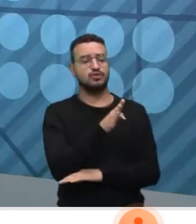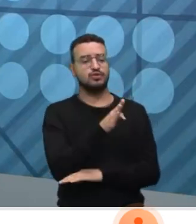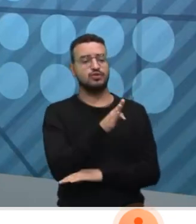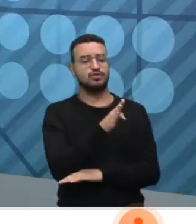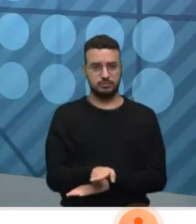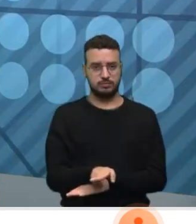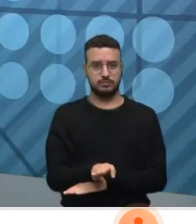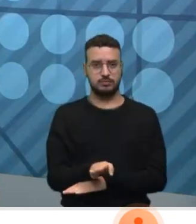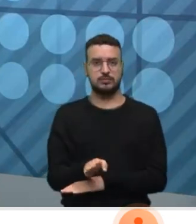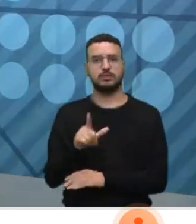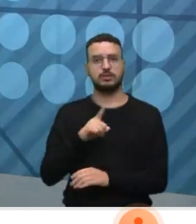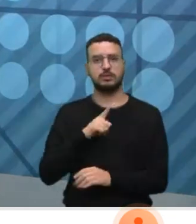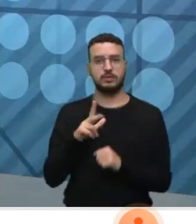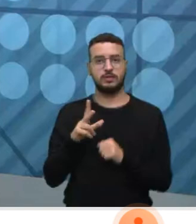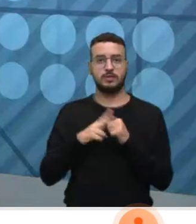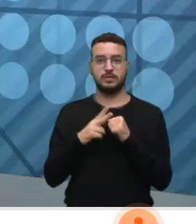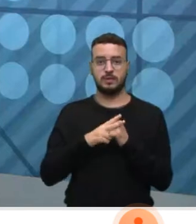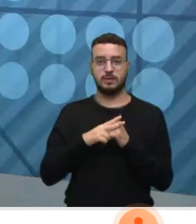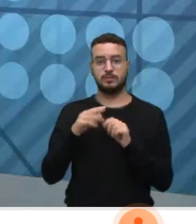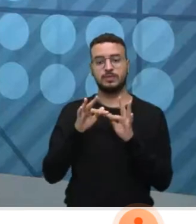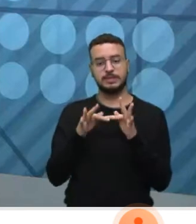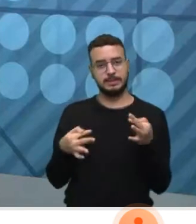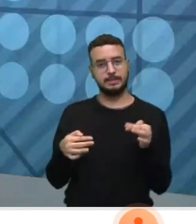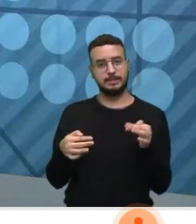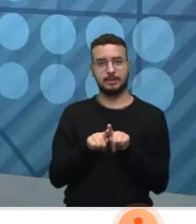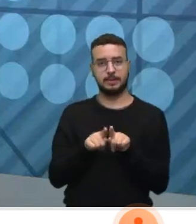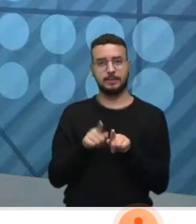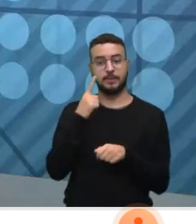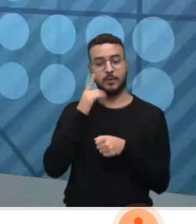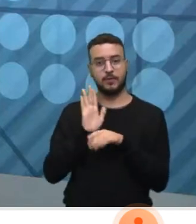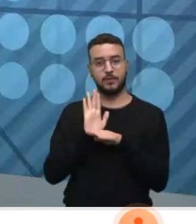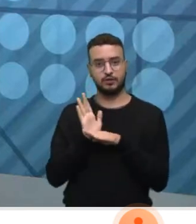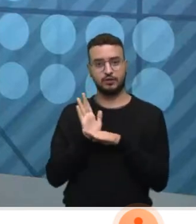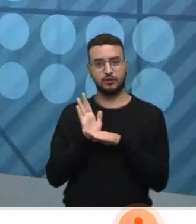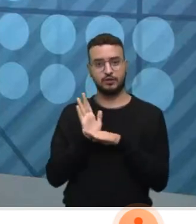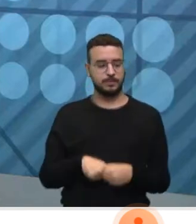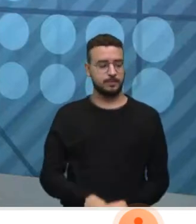caso, o ter. Assista o próximo vídeo, a gente já volta.